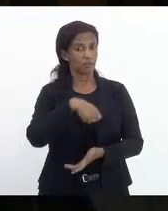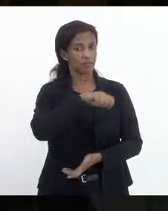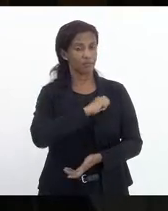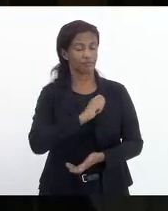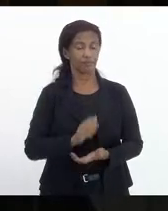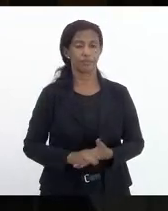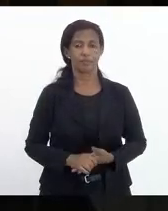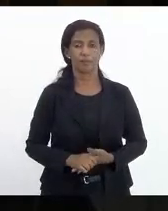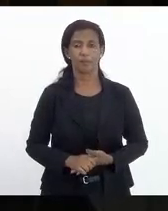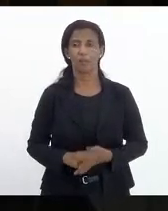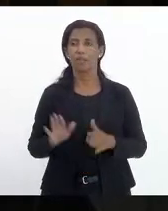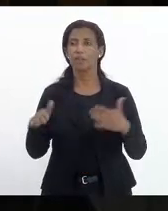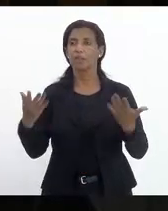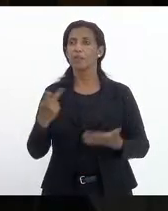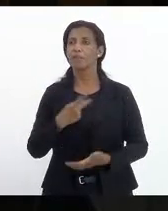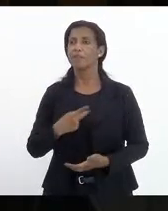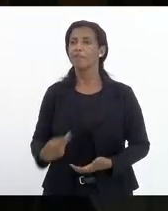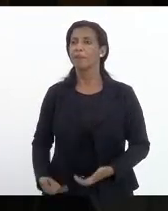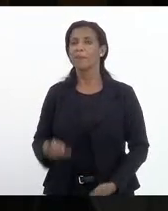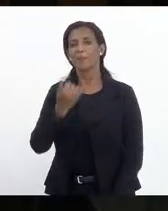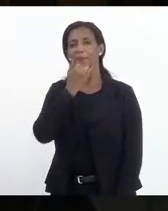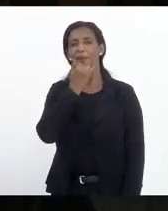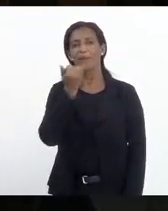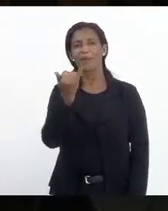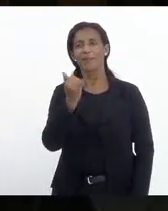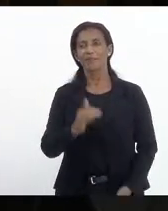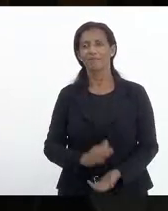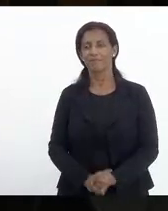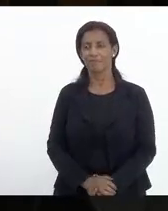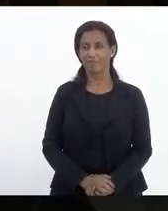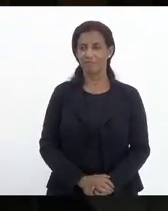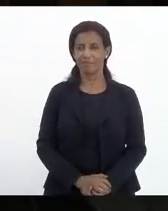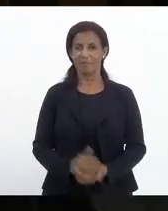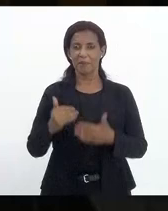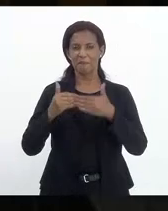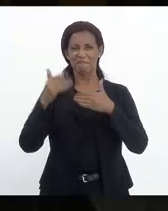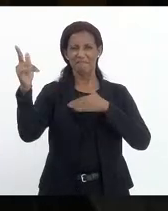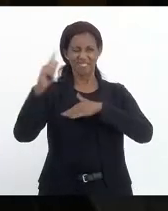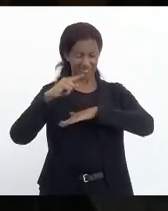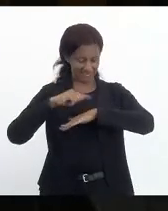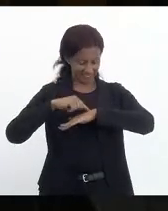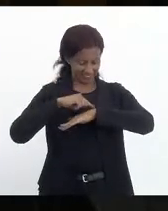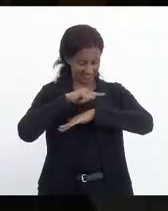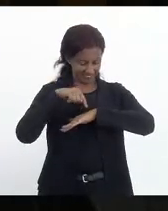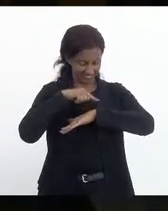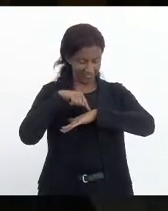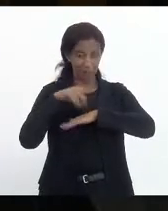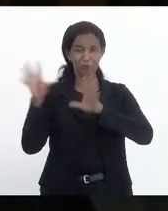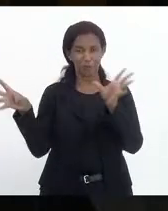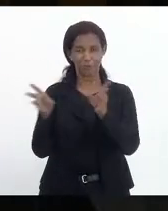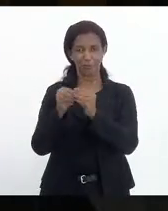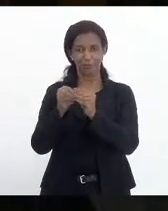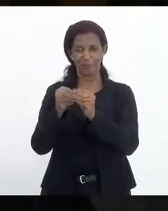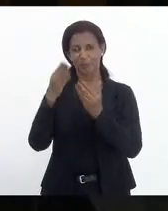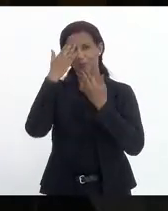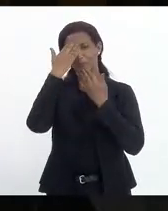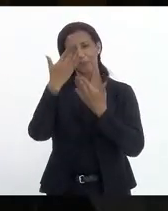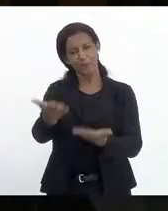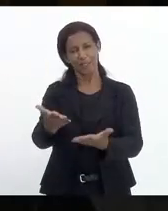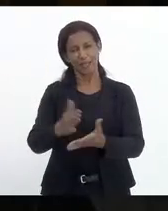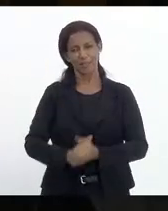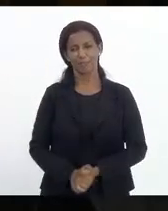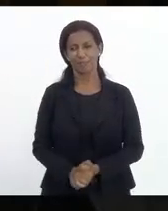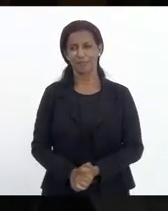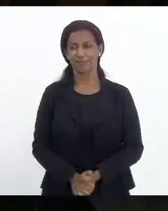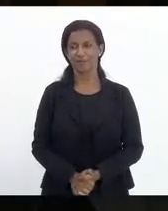fiscal seu presidente só me perdoo aí mas eu passei um pouco do meu tempo vou concluir Obrigado